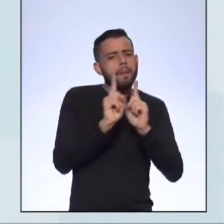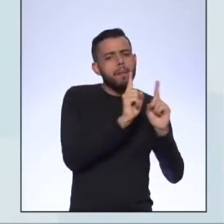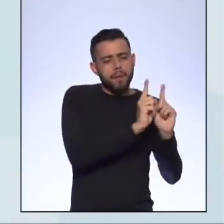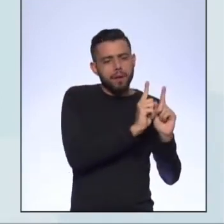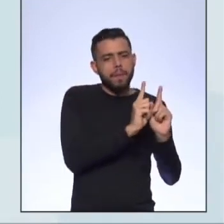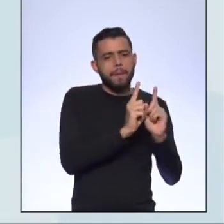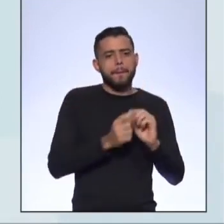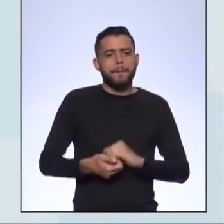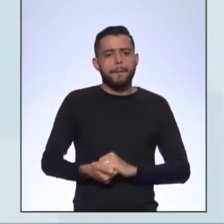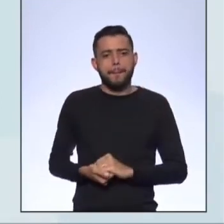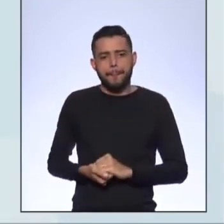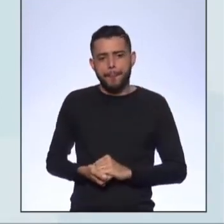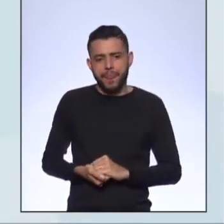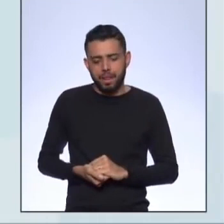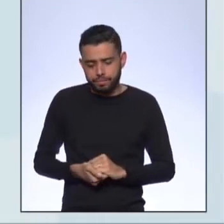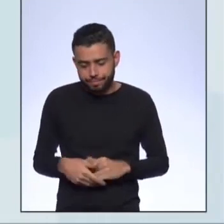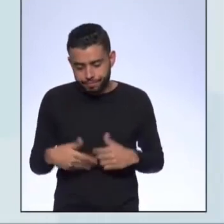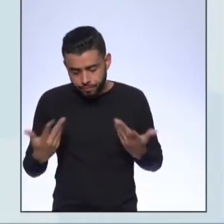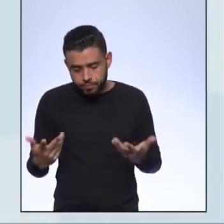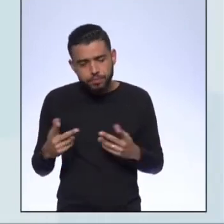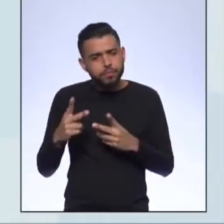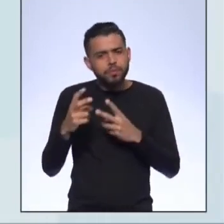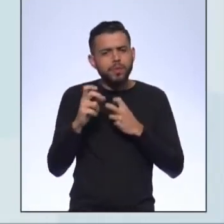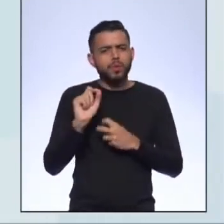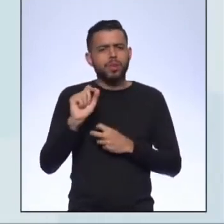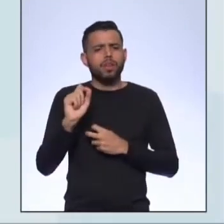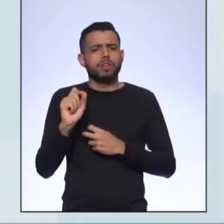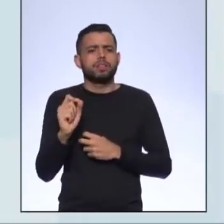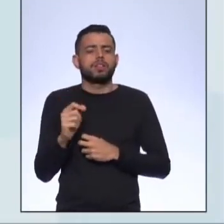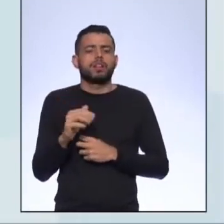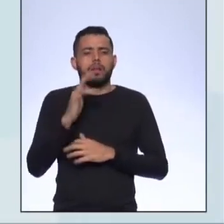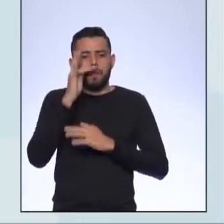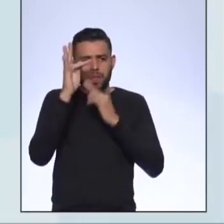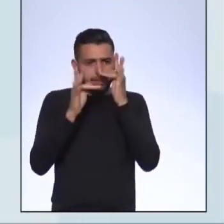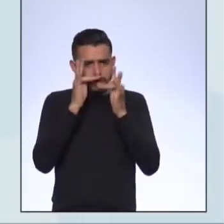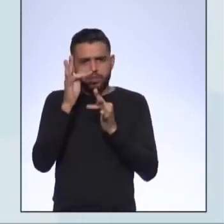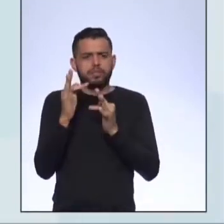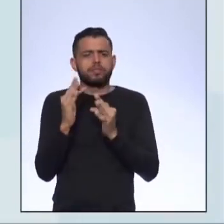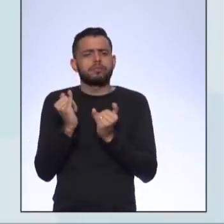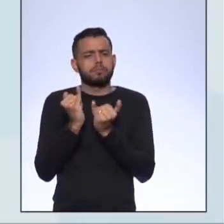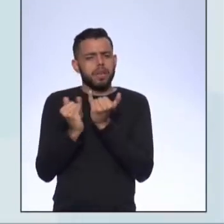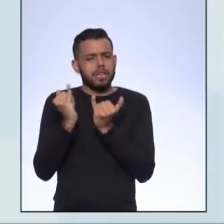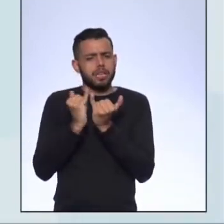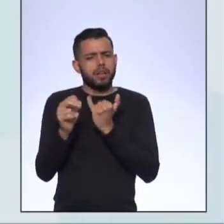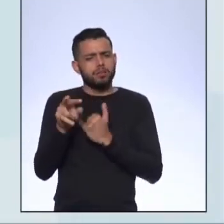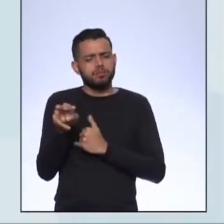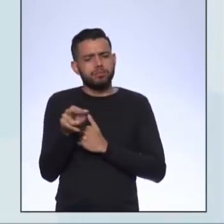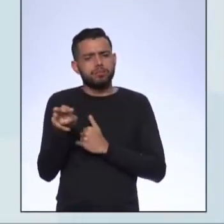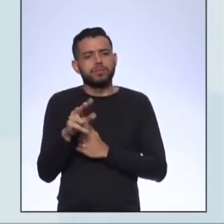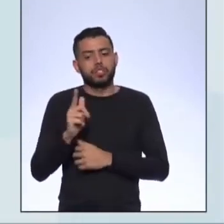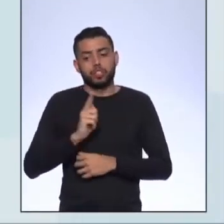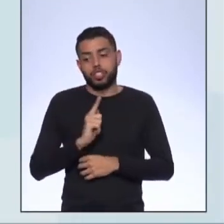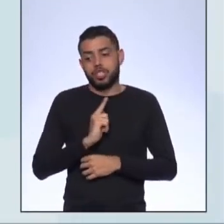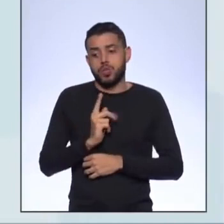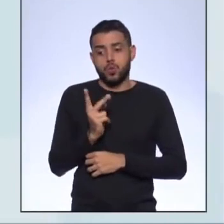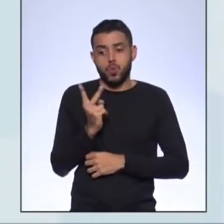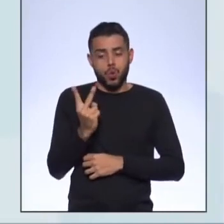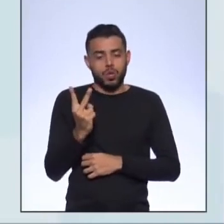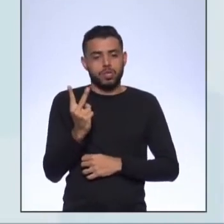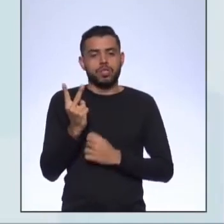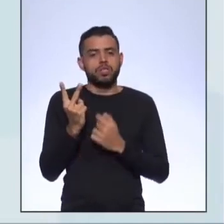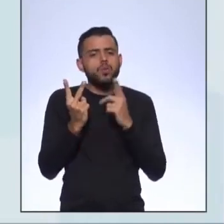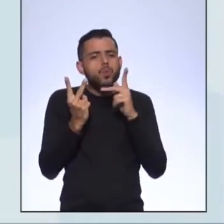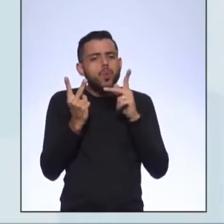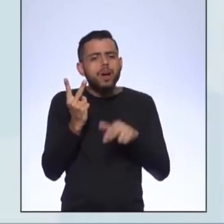pares. E aí ele percebeu que as plantas puras, né, a da geração parental ali, ela tinha 2 fatores iguais, que